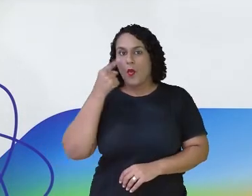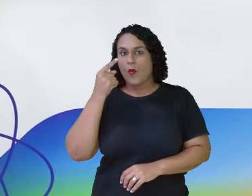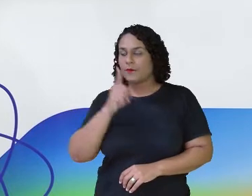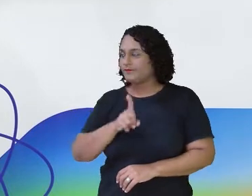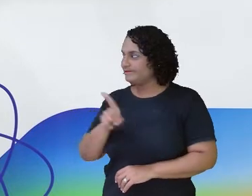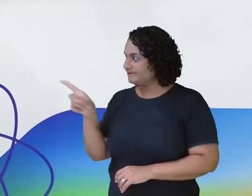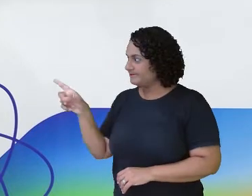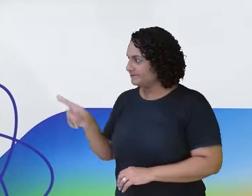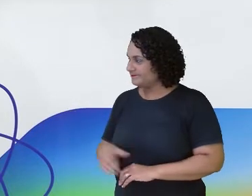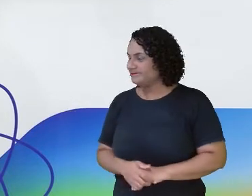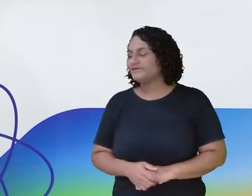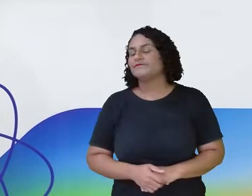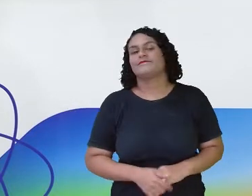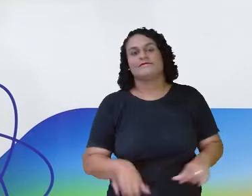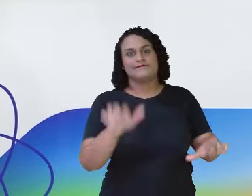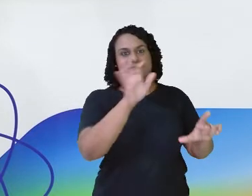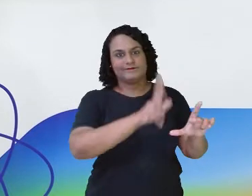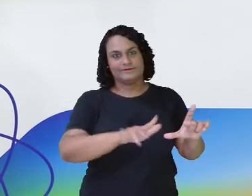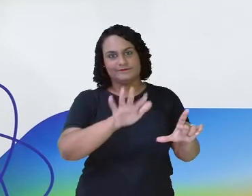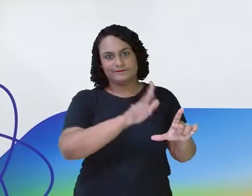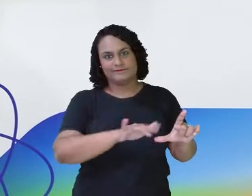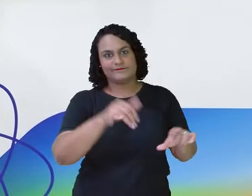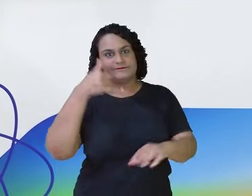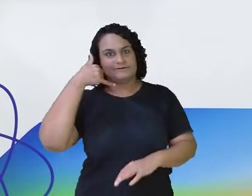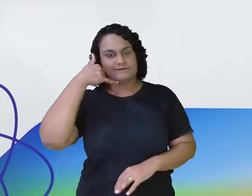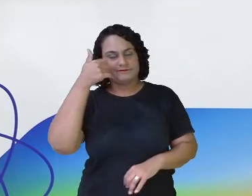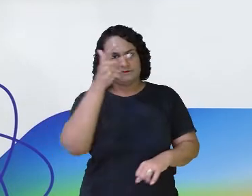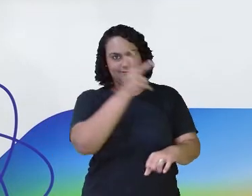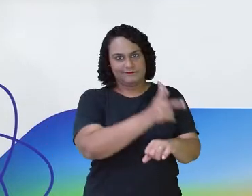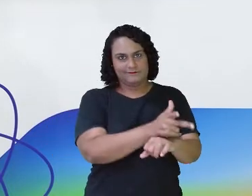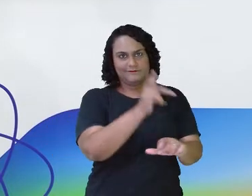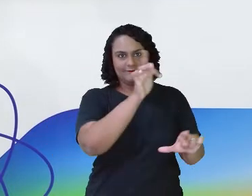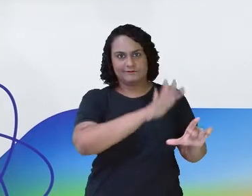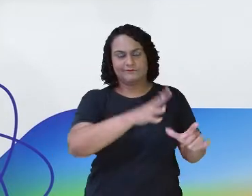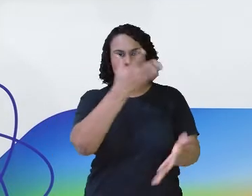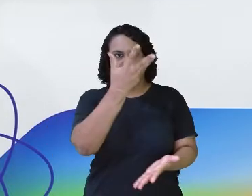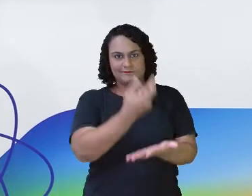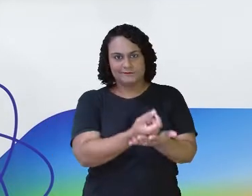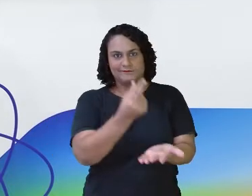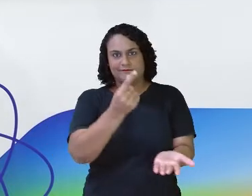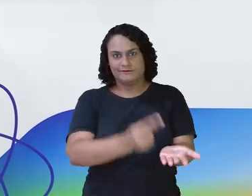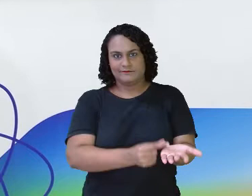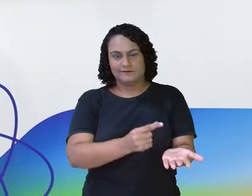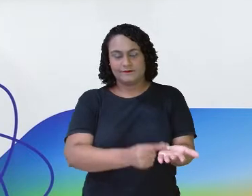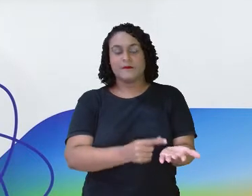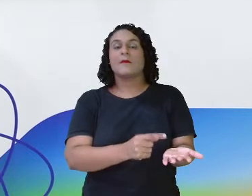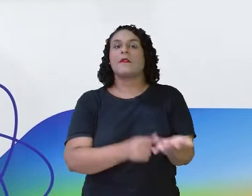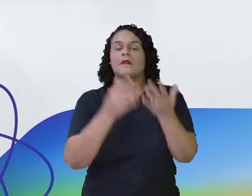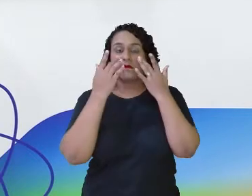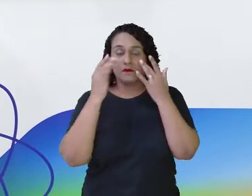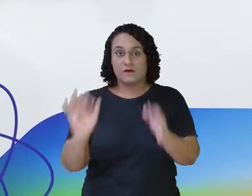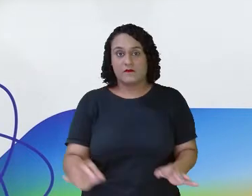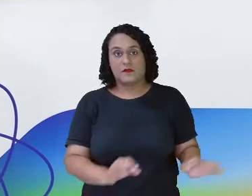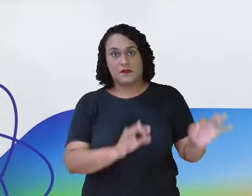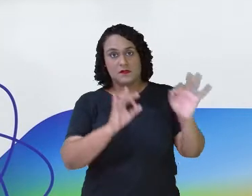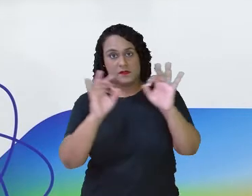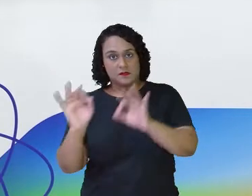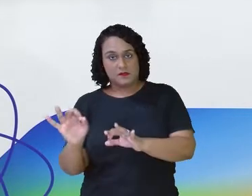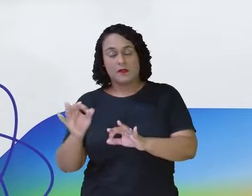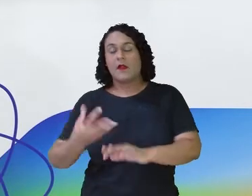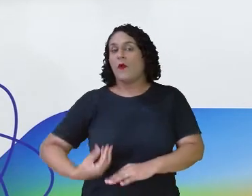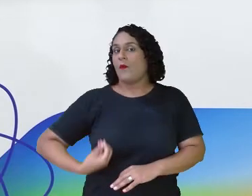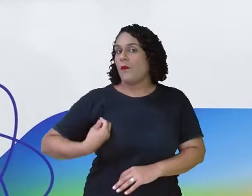aparecendo na tela? Você vai apontar a câmera do celular, vai baixar o aplicativo e além de assistir a aula em tempo